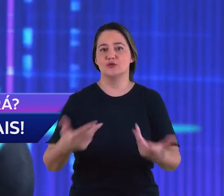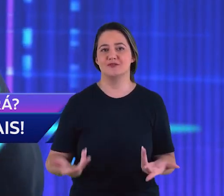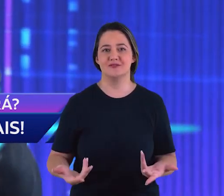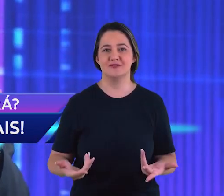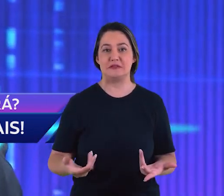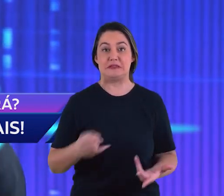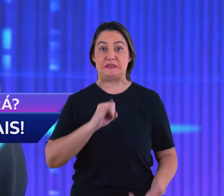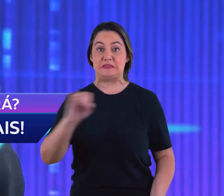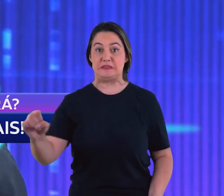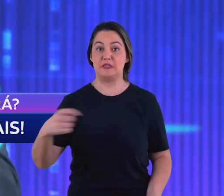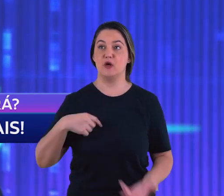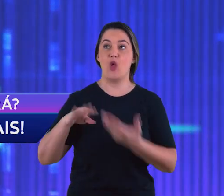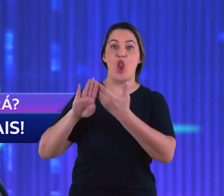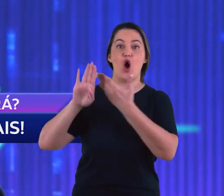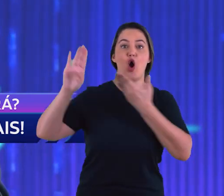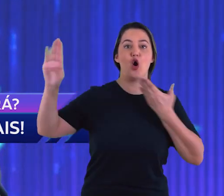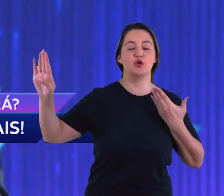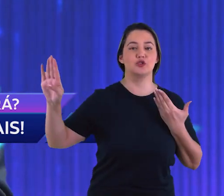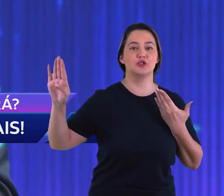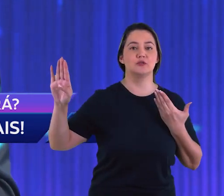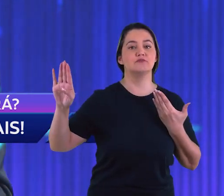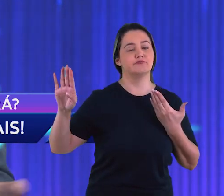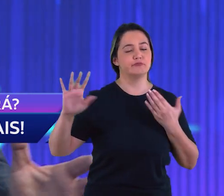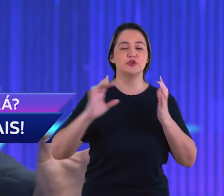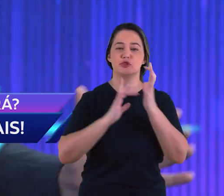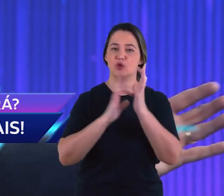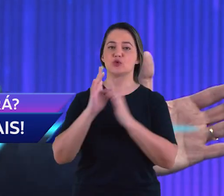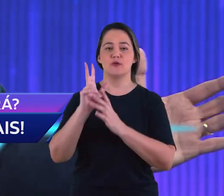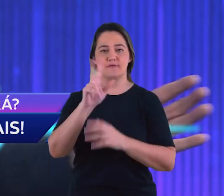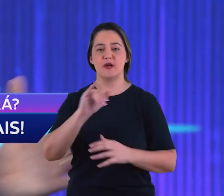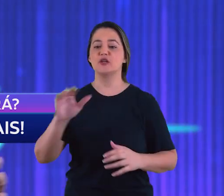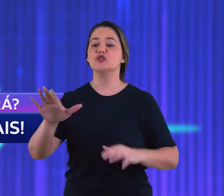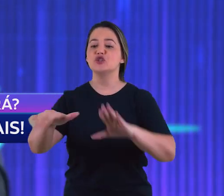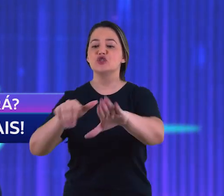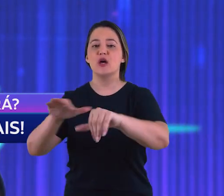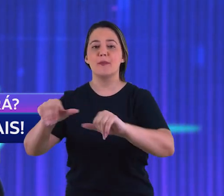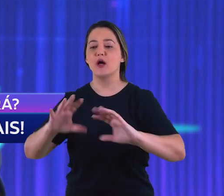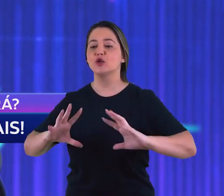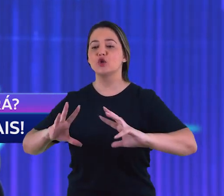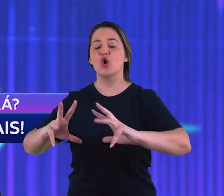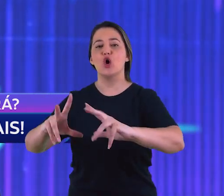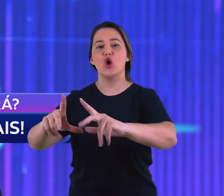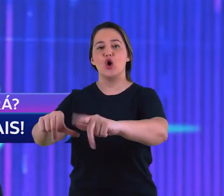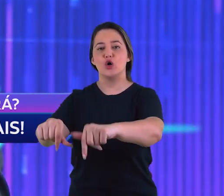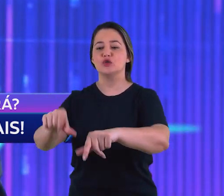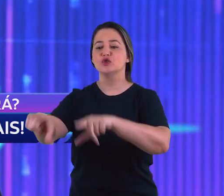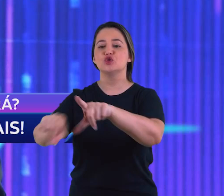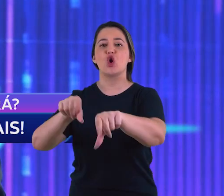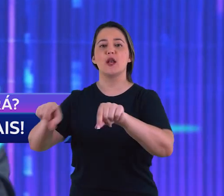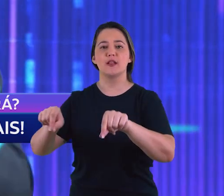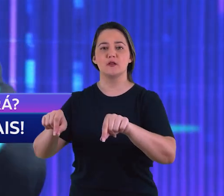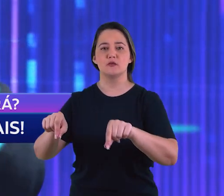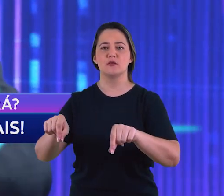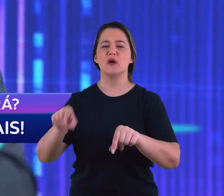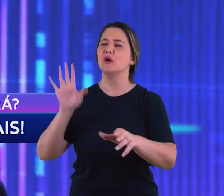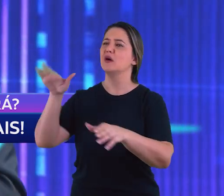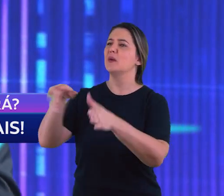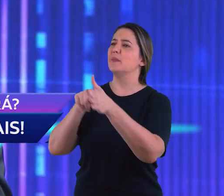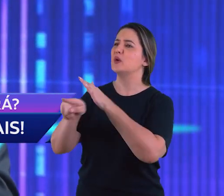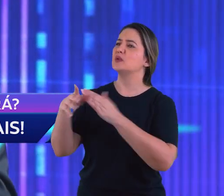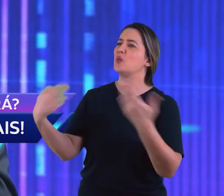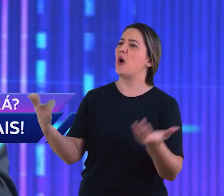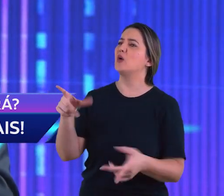vida nas mãos do Senhor. Ele vai reunir os escolhidos. Aí você pode perguntar assim para mim: pastor, e quem são